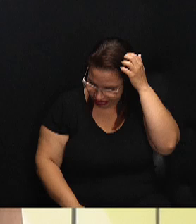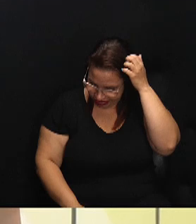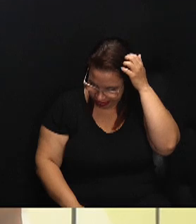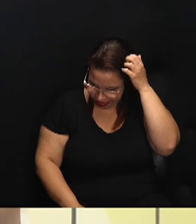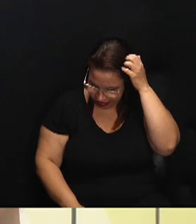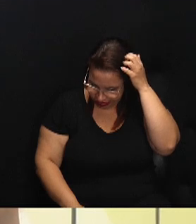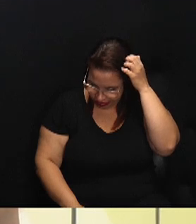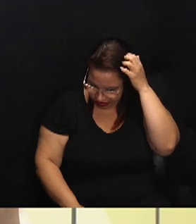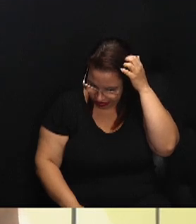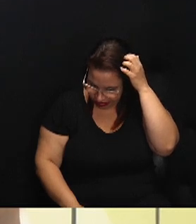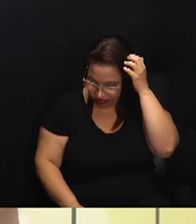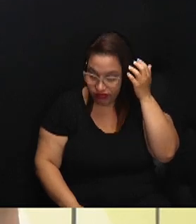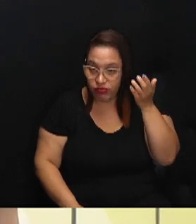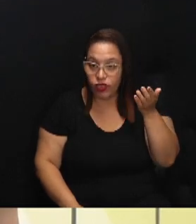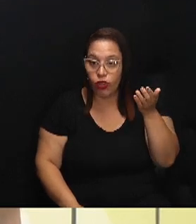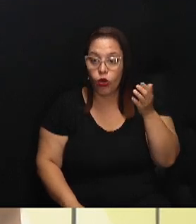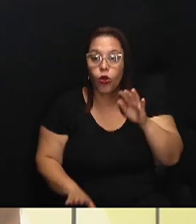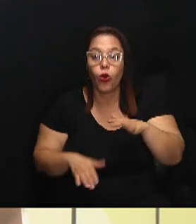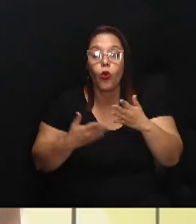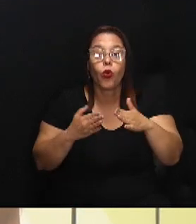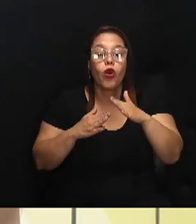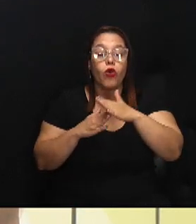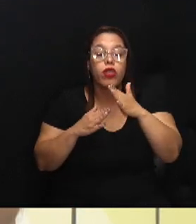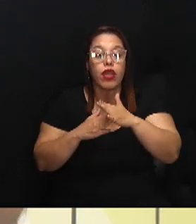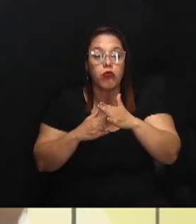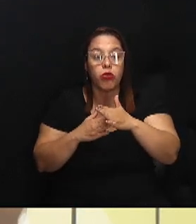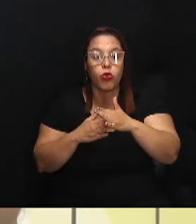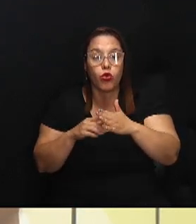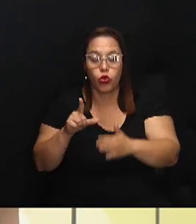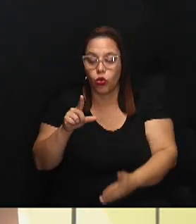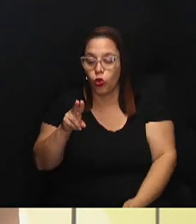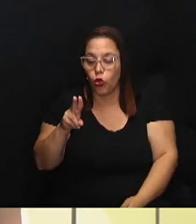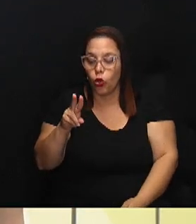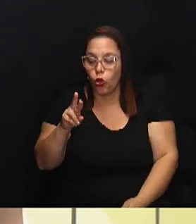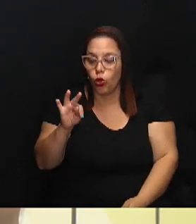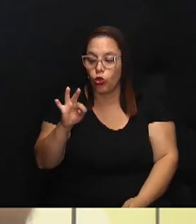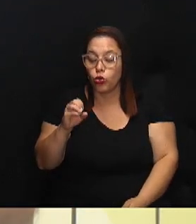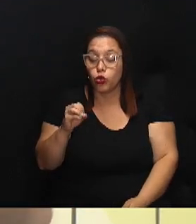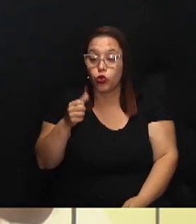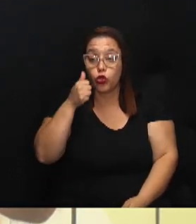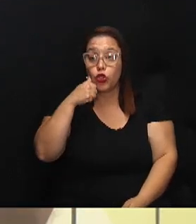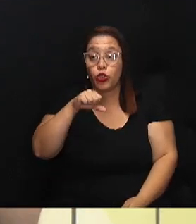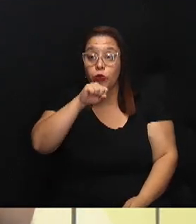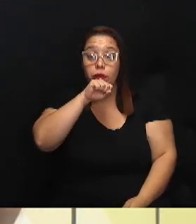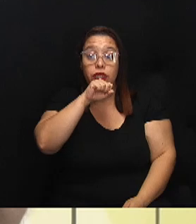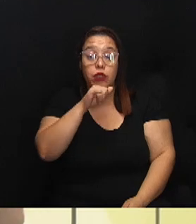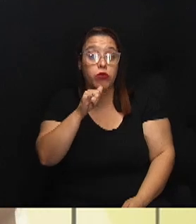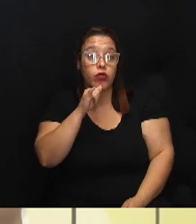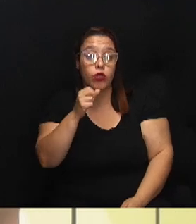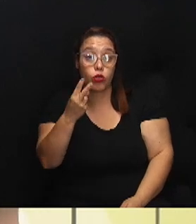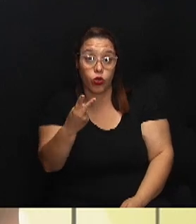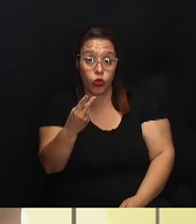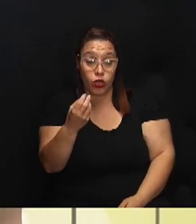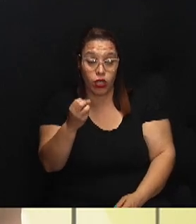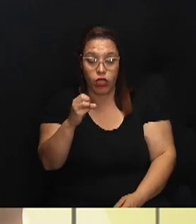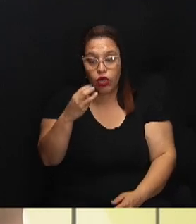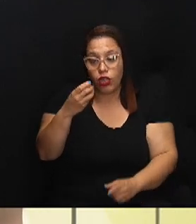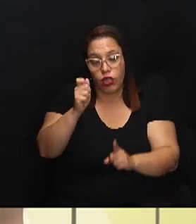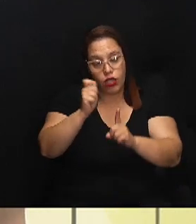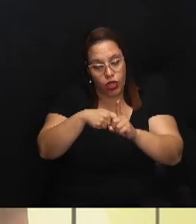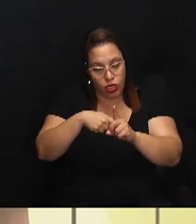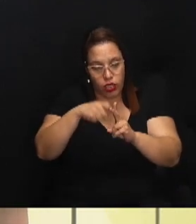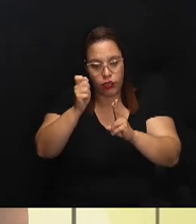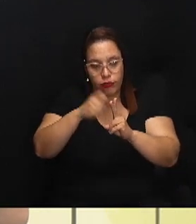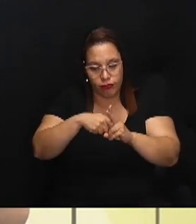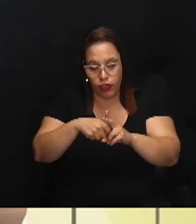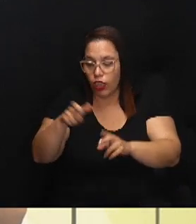Agora, qual que é o tempo de um luto de uma mãe? Né? 2 meses, 3 meses, é difícil a gente avaliar. É de